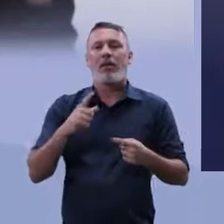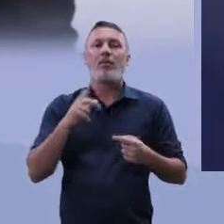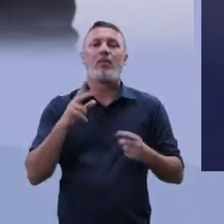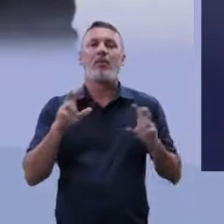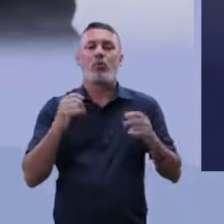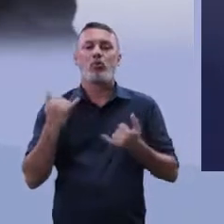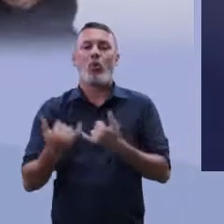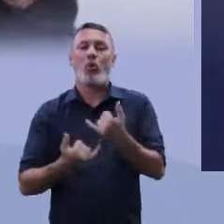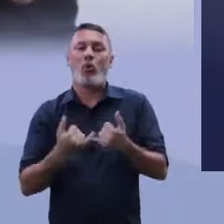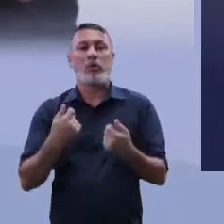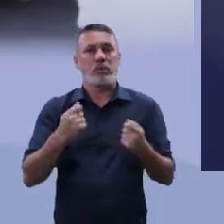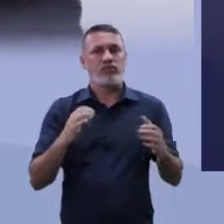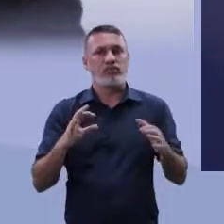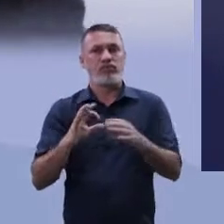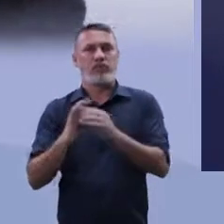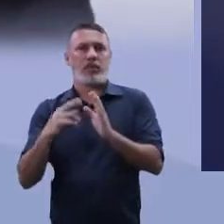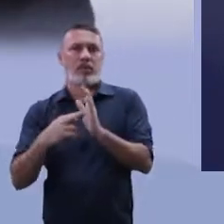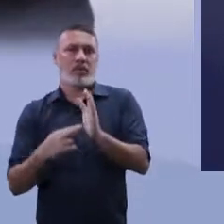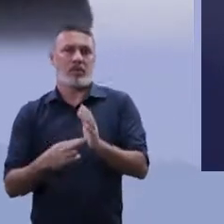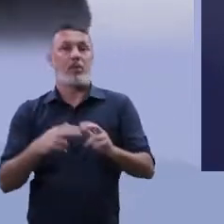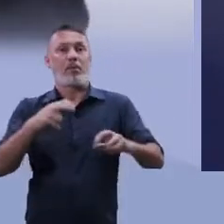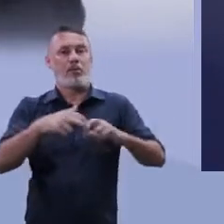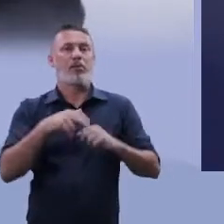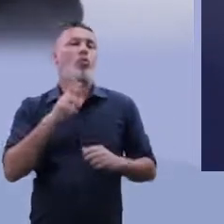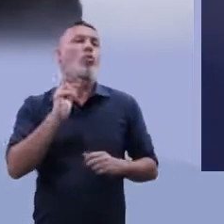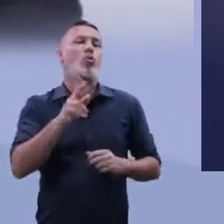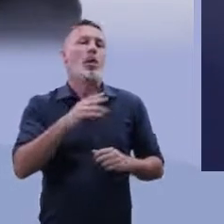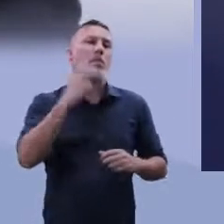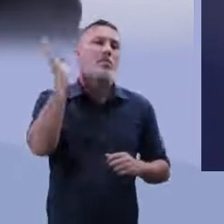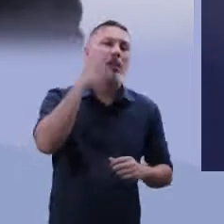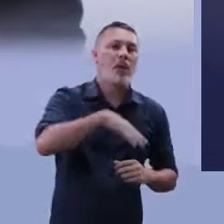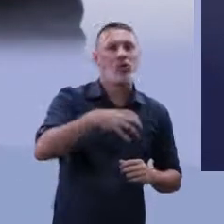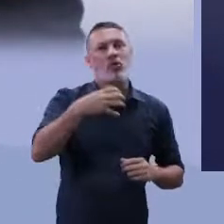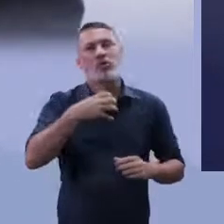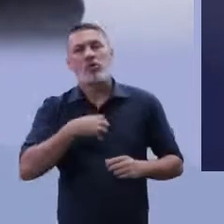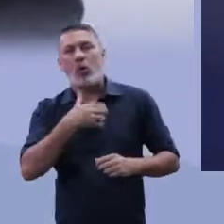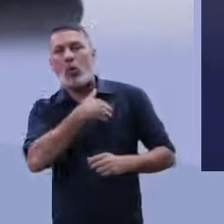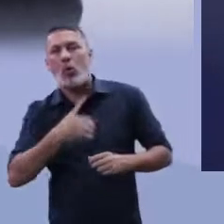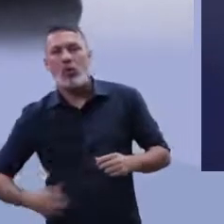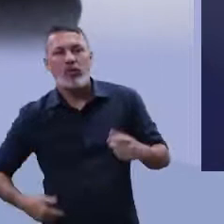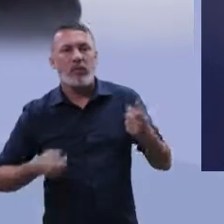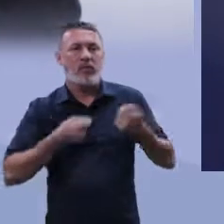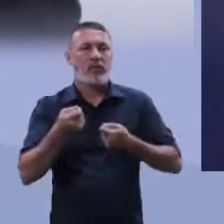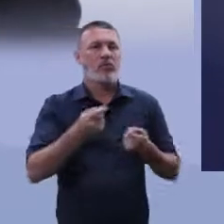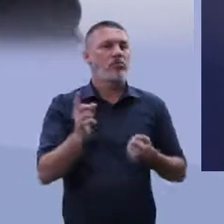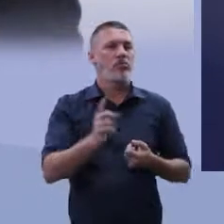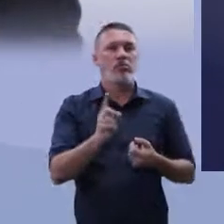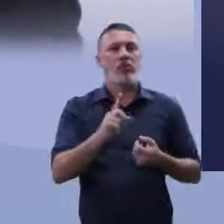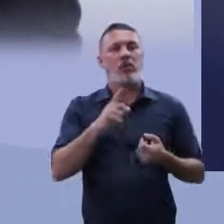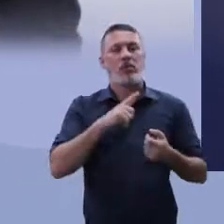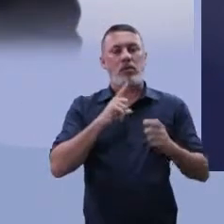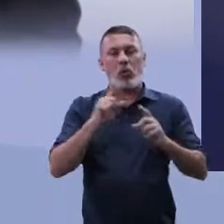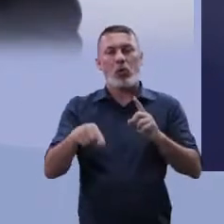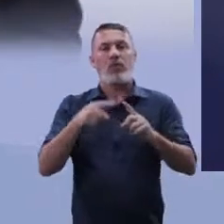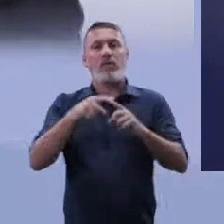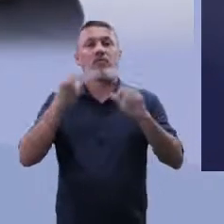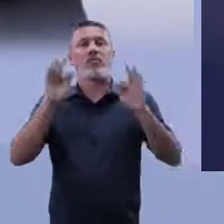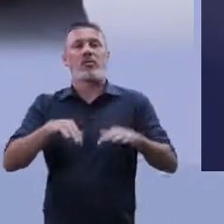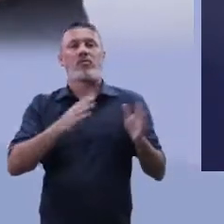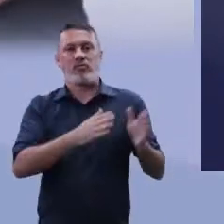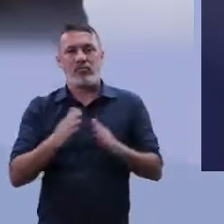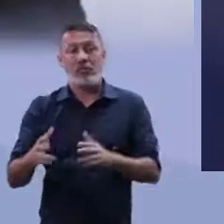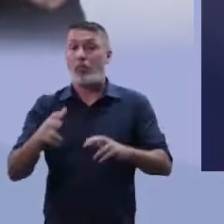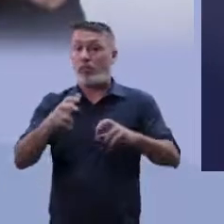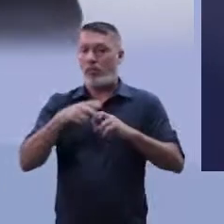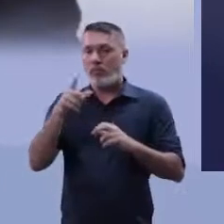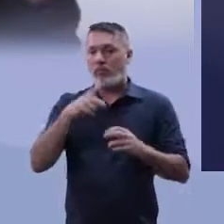jogo, e jogar de acordo com essas regras. Dessa maneira, os atos do governante não são bons ou maus por si mesmos, eles devem ser analisados tendo em